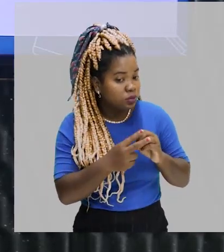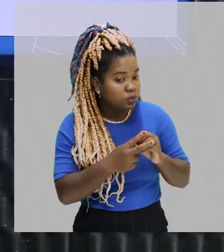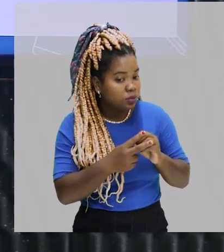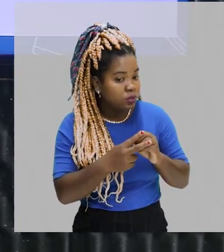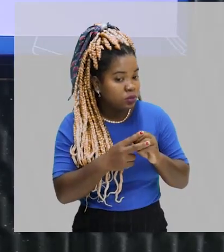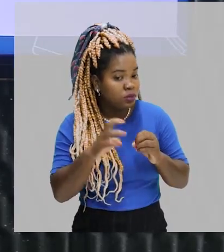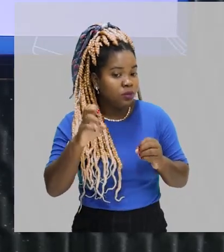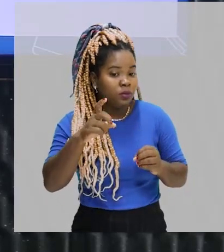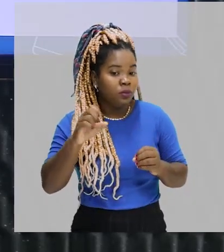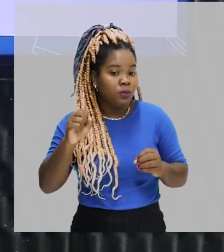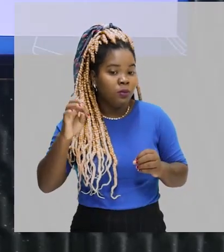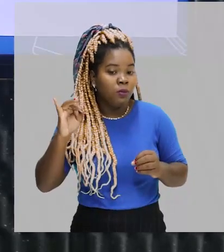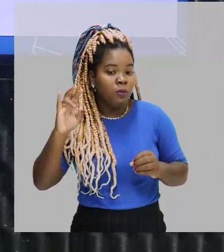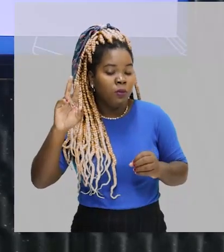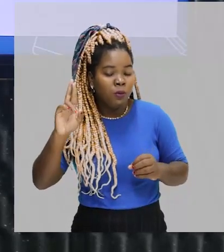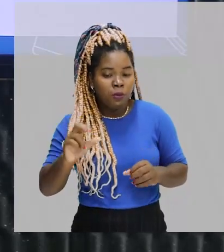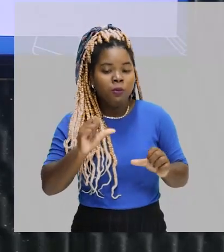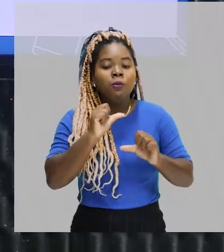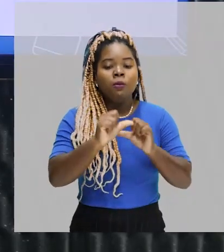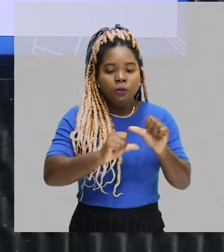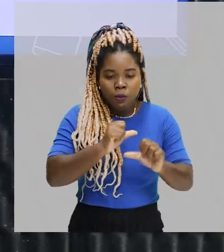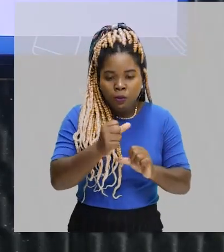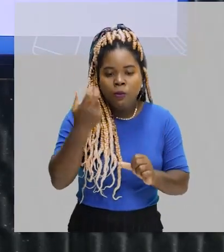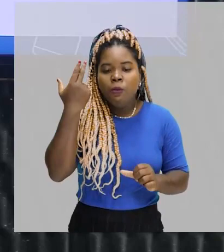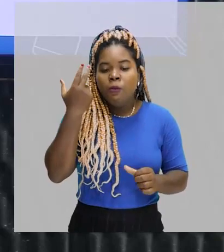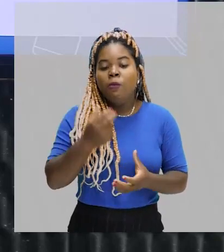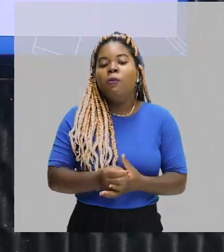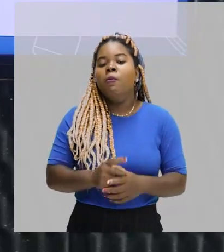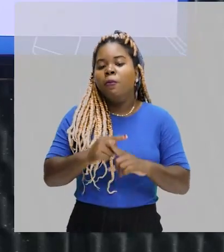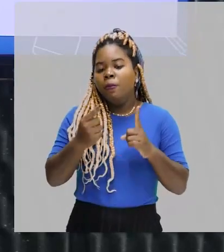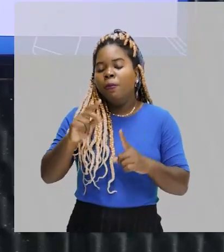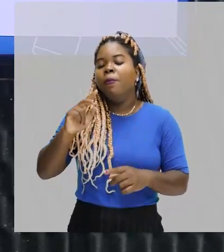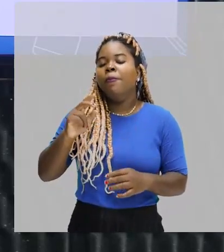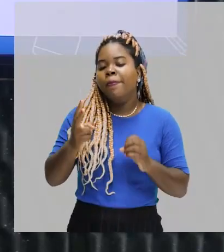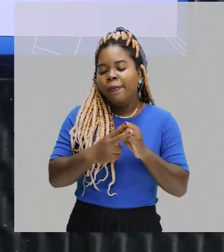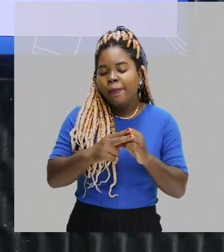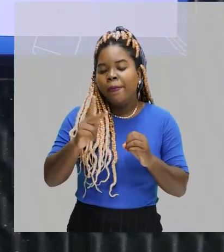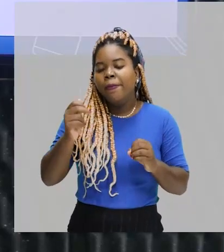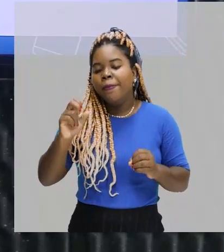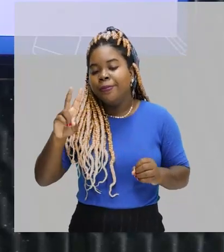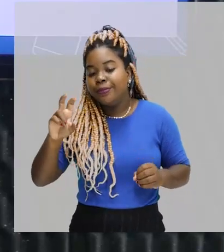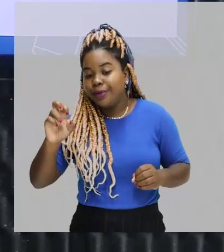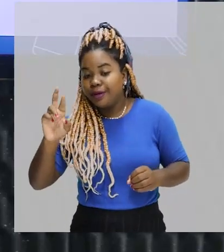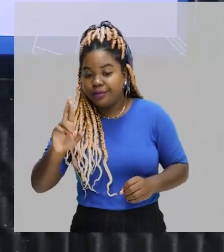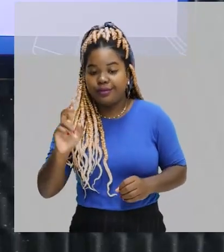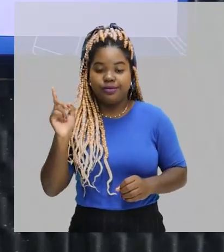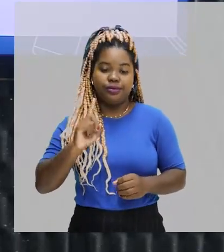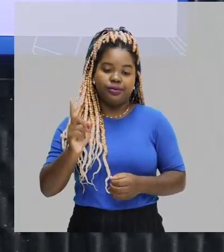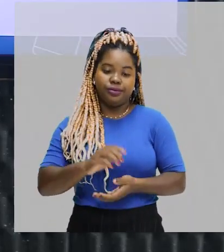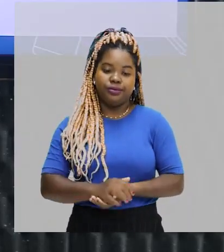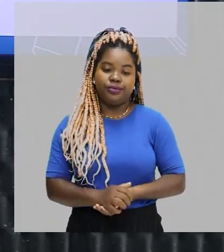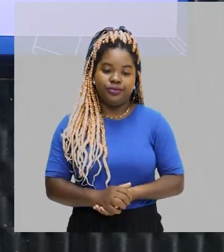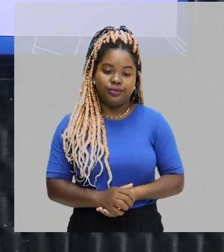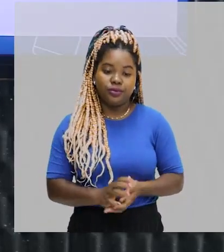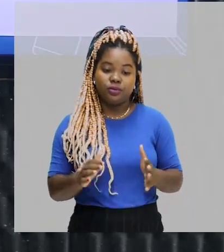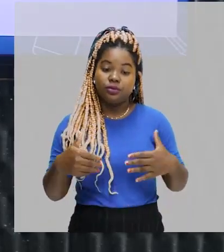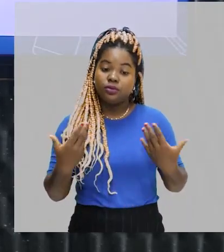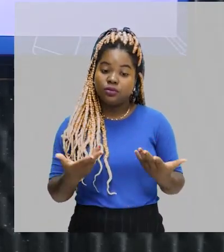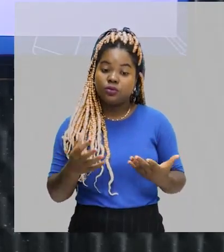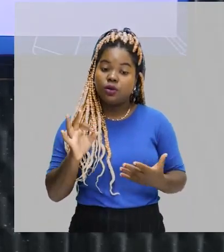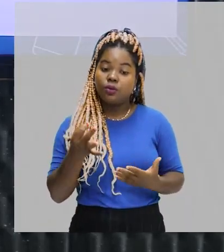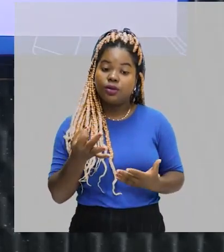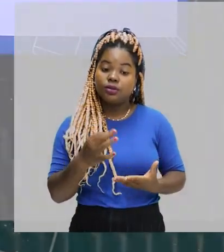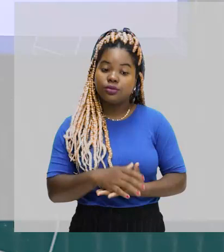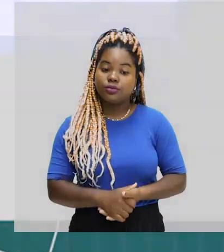existir, ele se flexiona normalmente. O verbo haver com o sentido de existir que não se flexiona. Então, qual